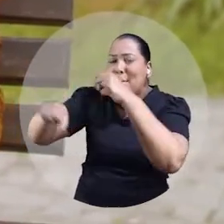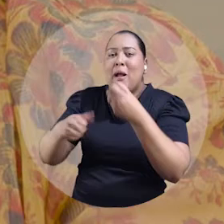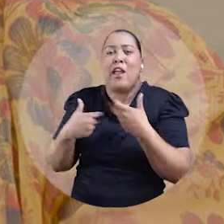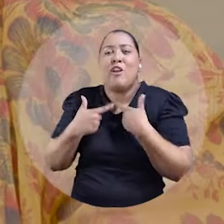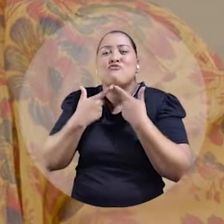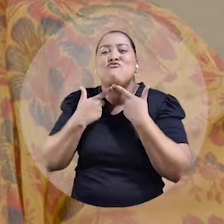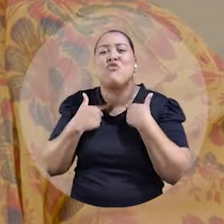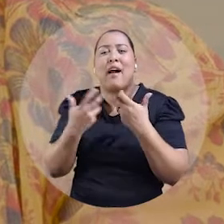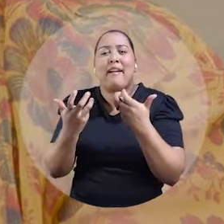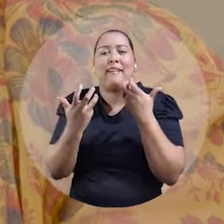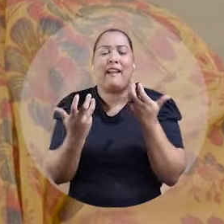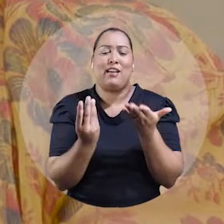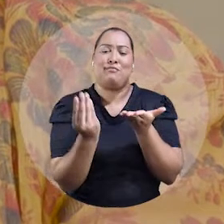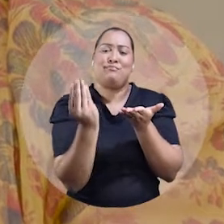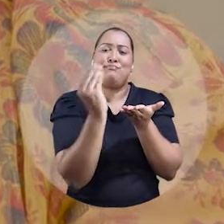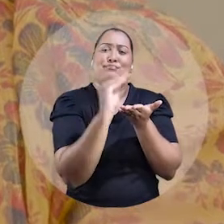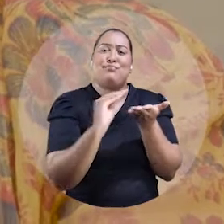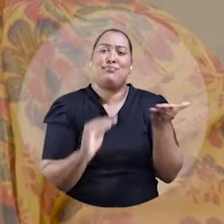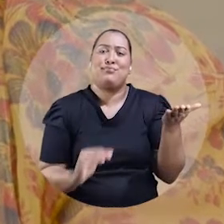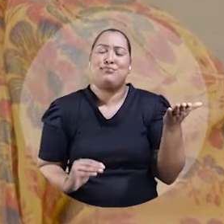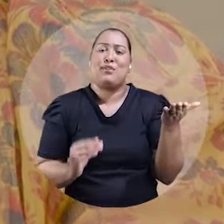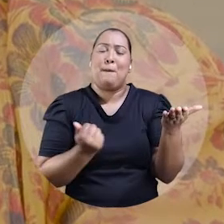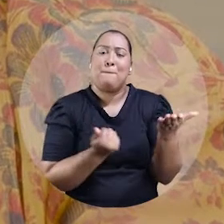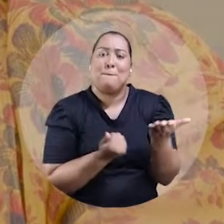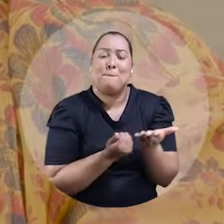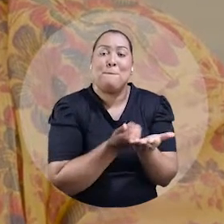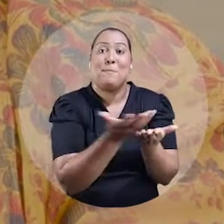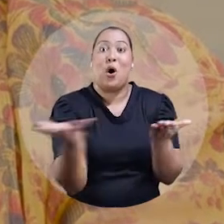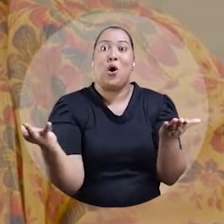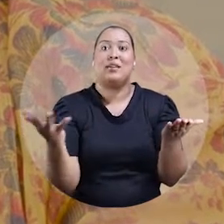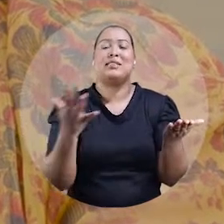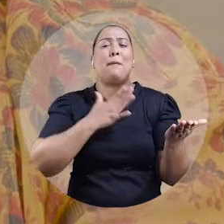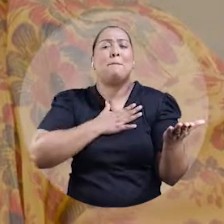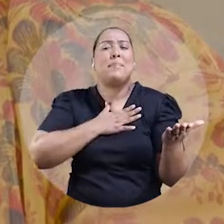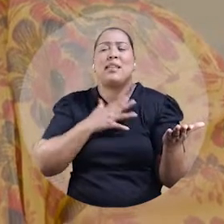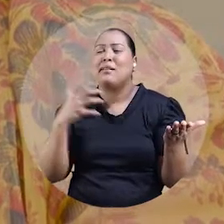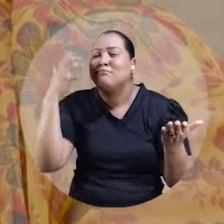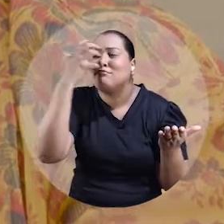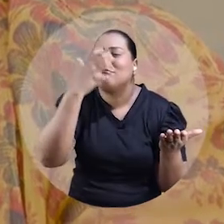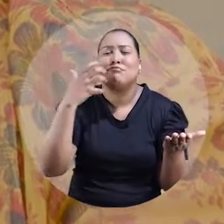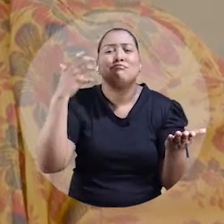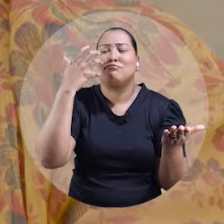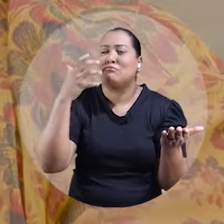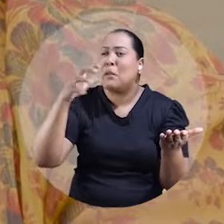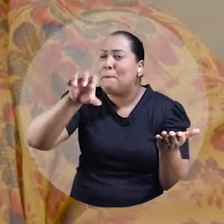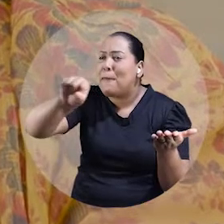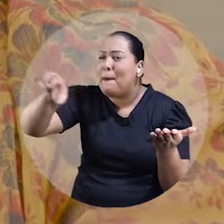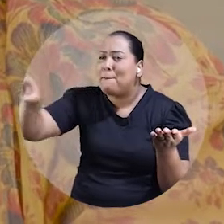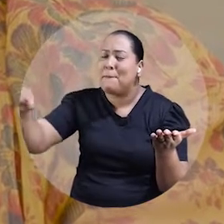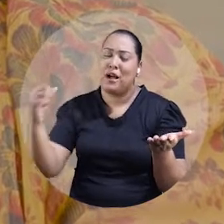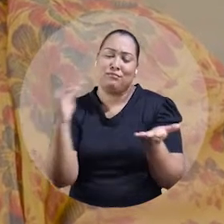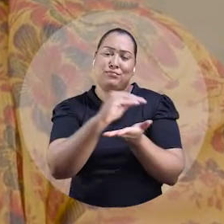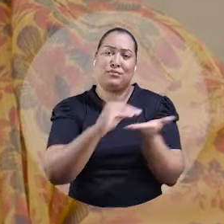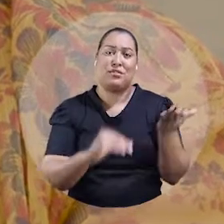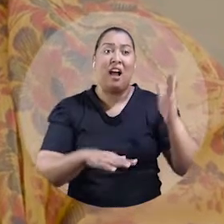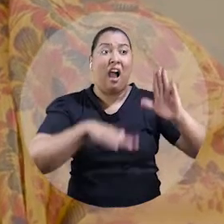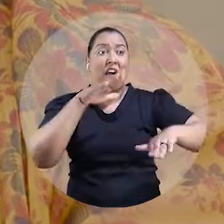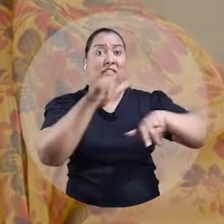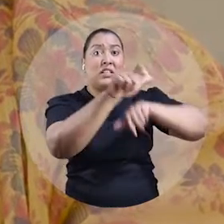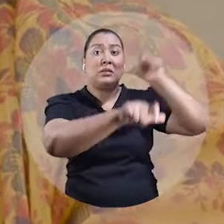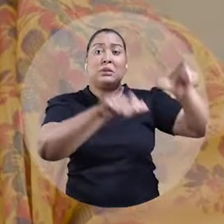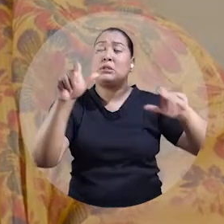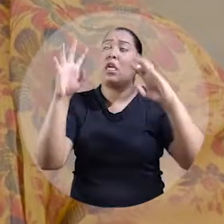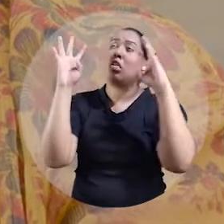mostrar o meu encantamento pelas coisas todas, mesmo aquilo que para outras pessoas